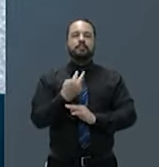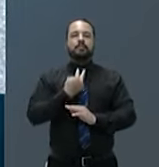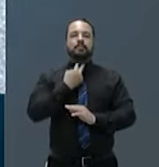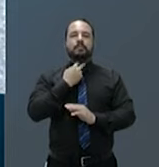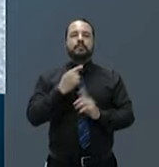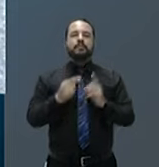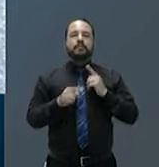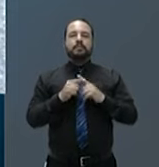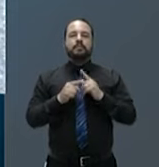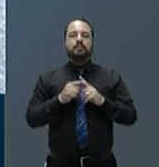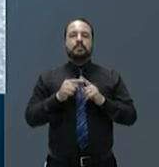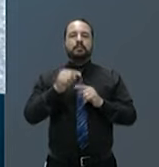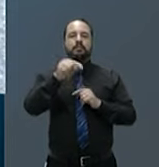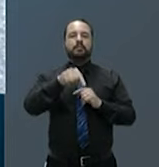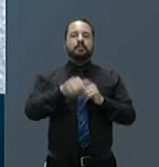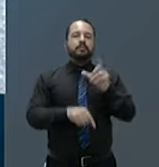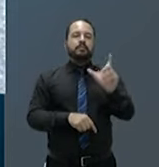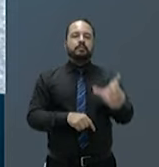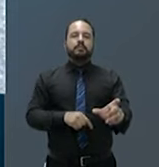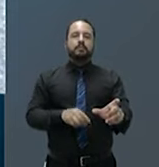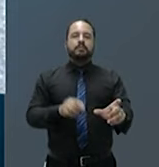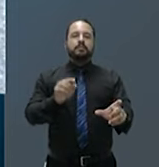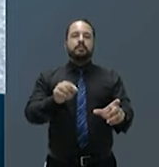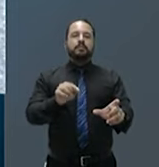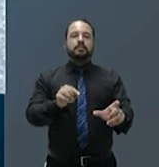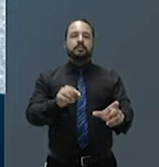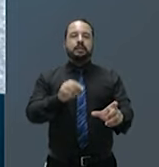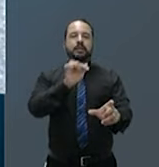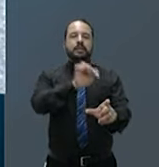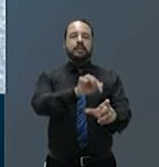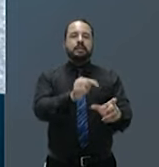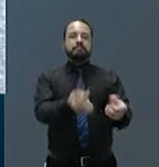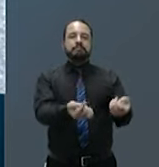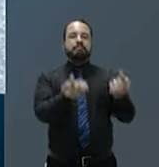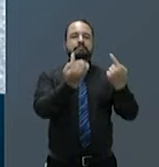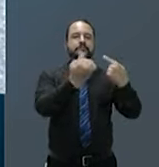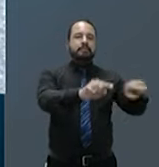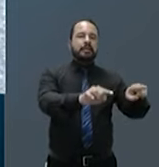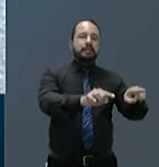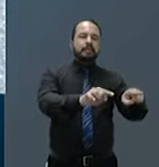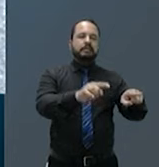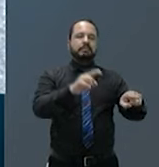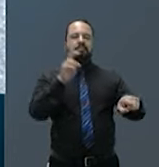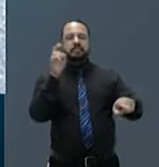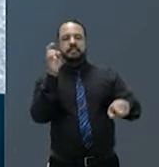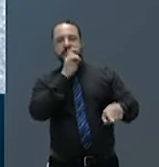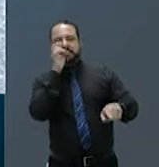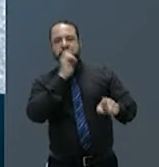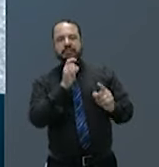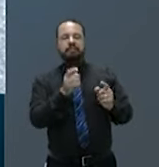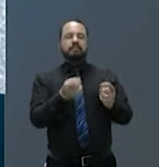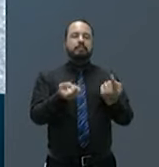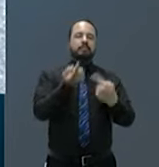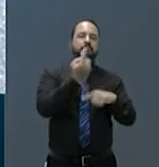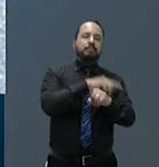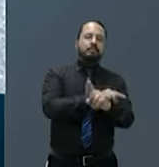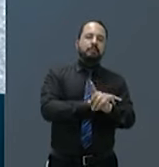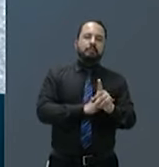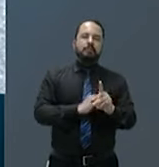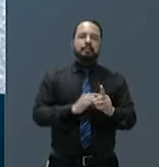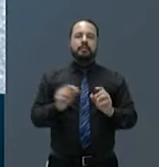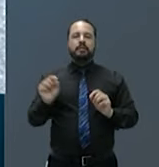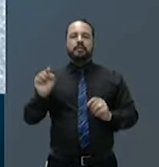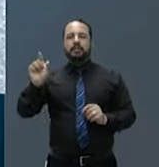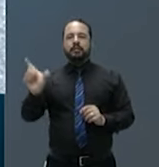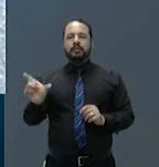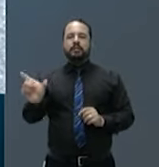ausência do dolo de difamar ou de injuriar. Está-se diante de uma situação em que o agente político, na